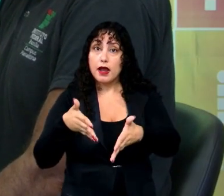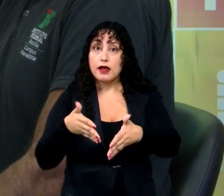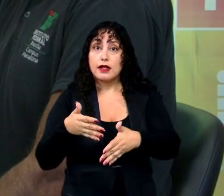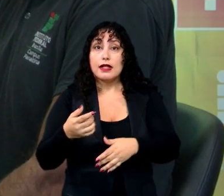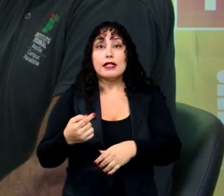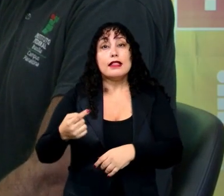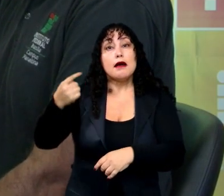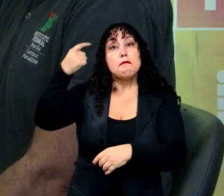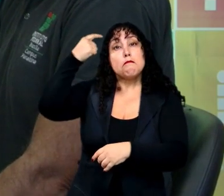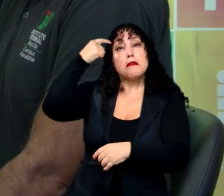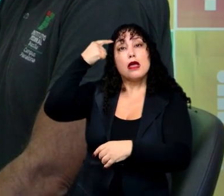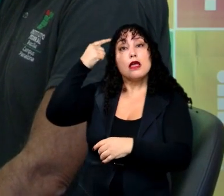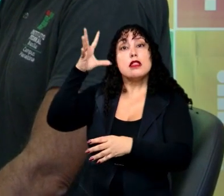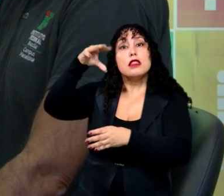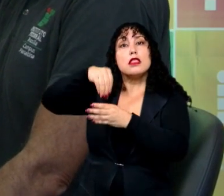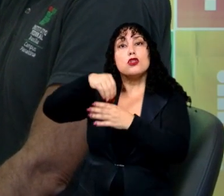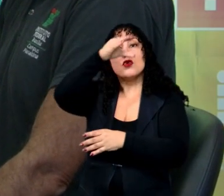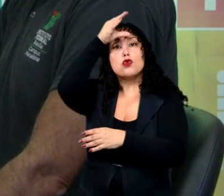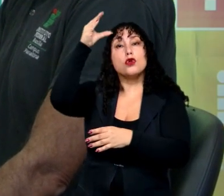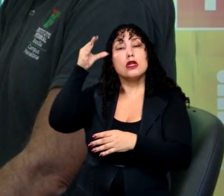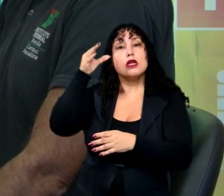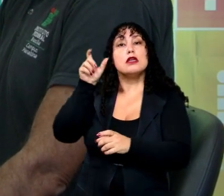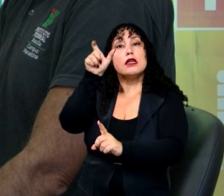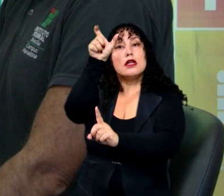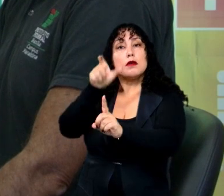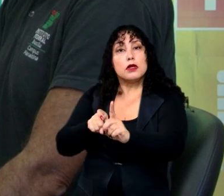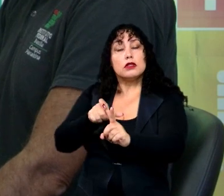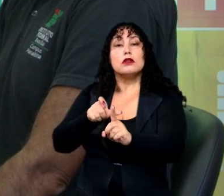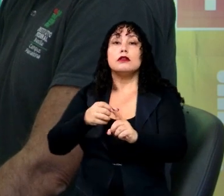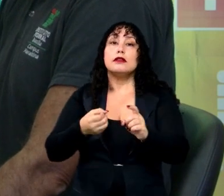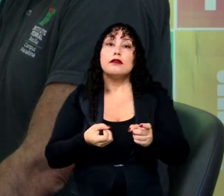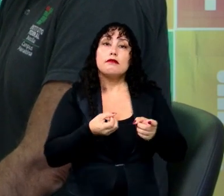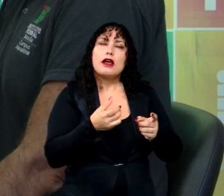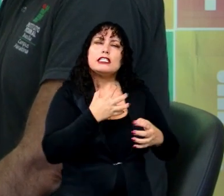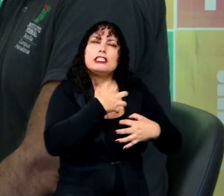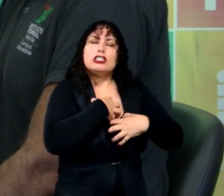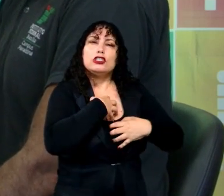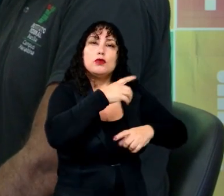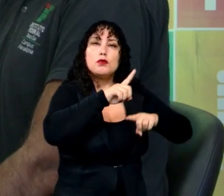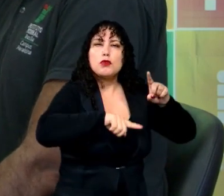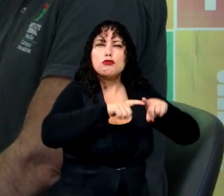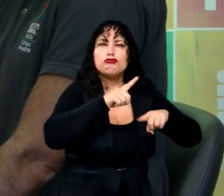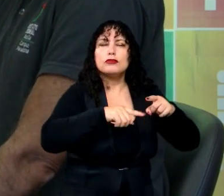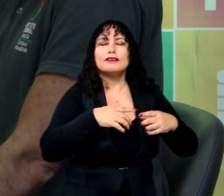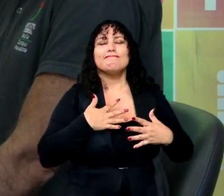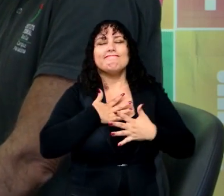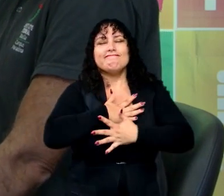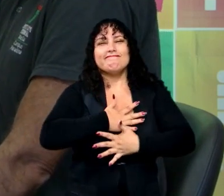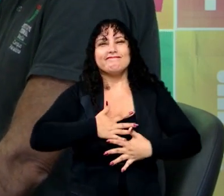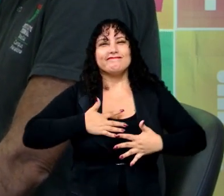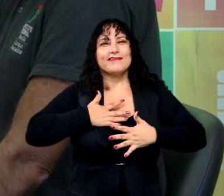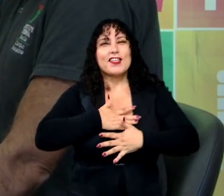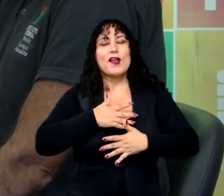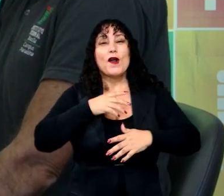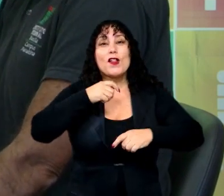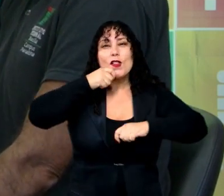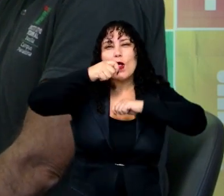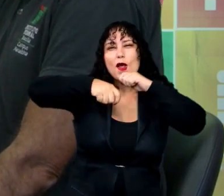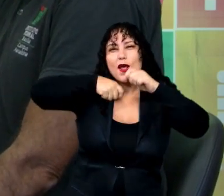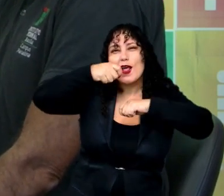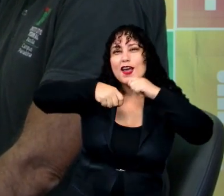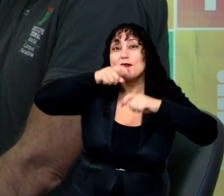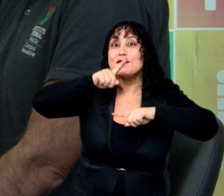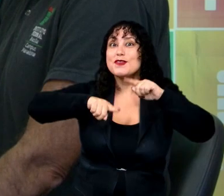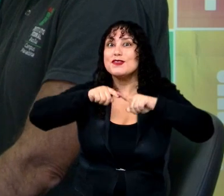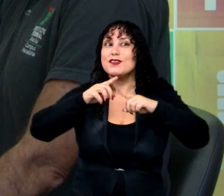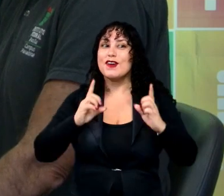mente do seu cliente do seu consumidor então ele sempre vai lembrar do seu produto vai sentir uma algo agradável quando consome o seu produto ou